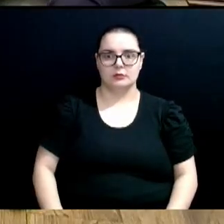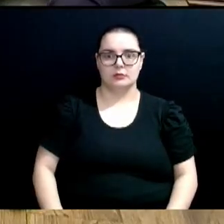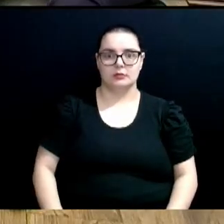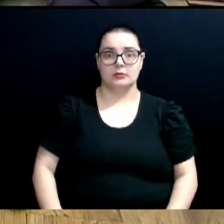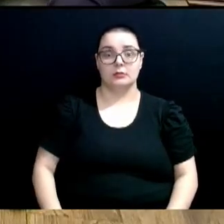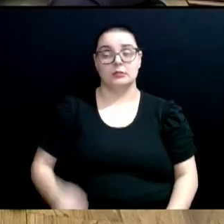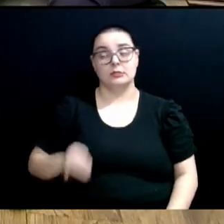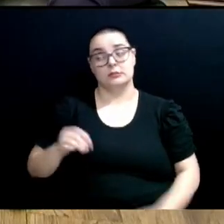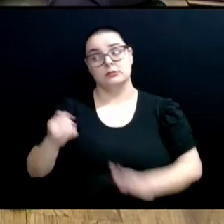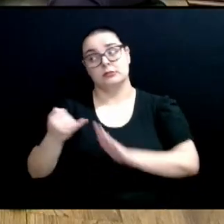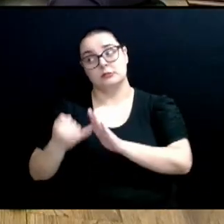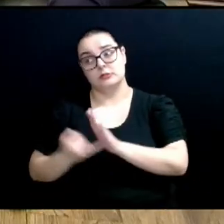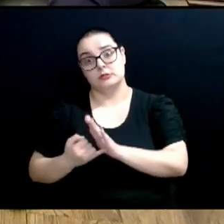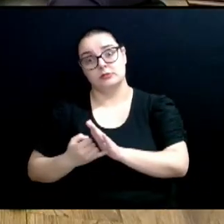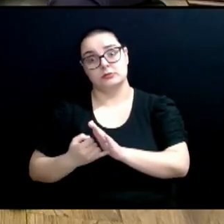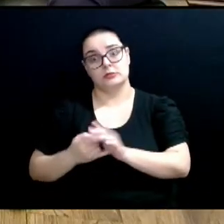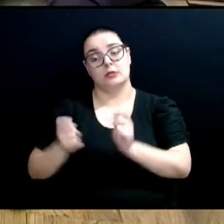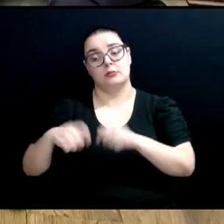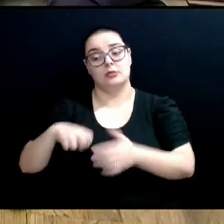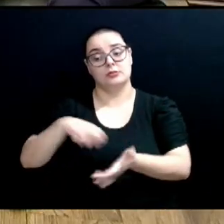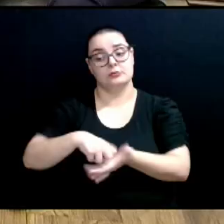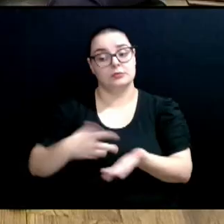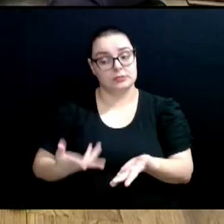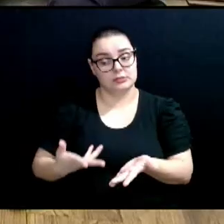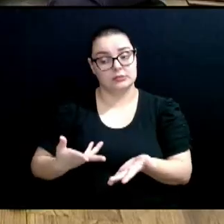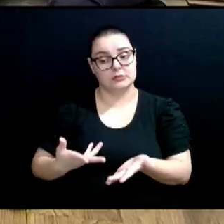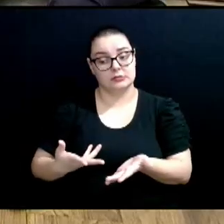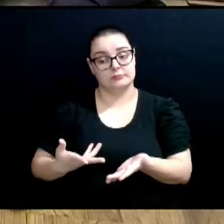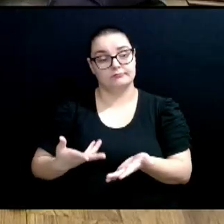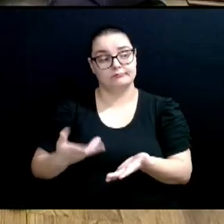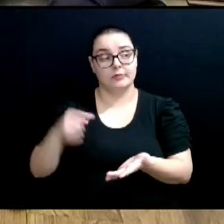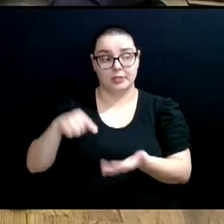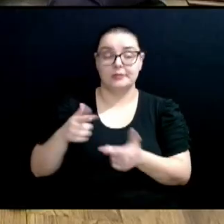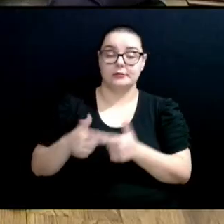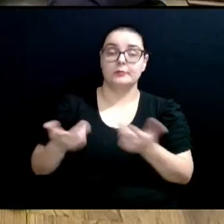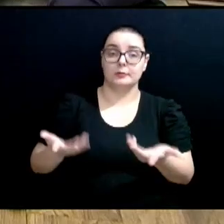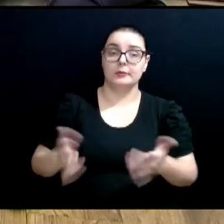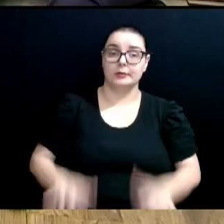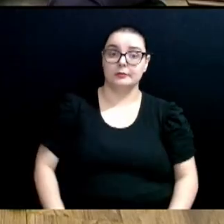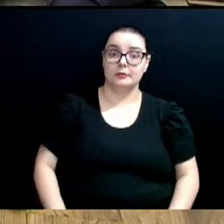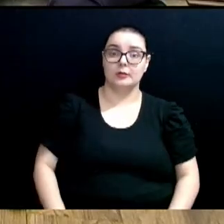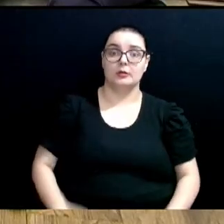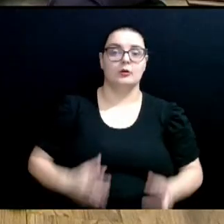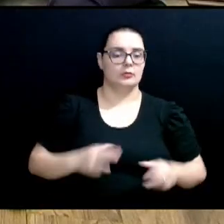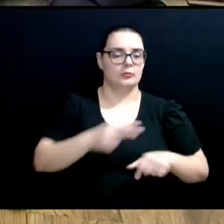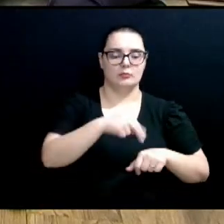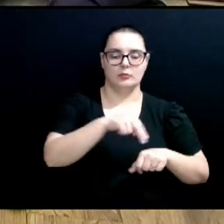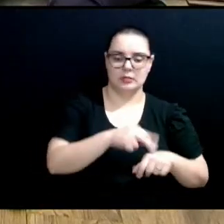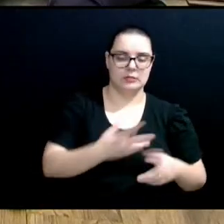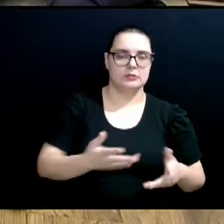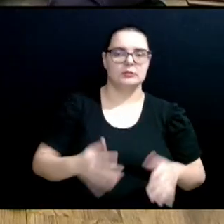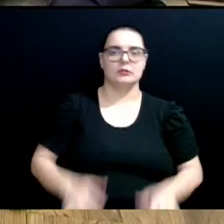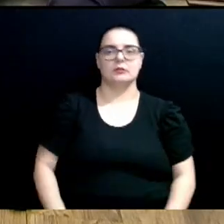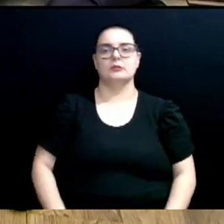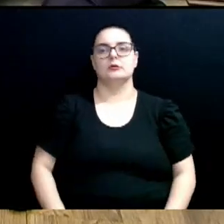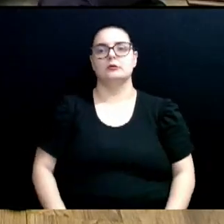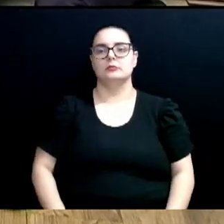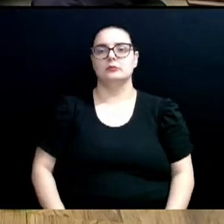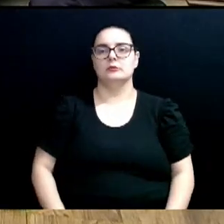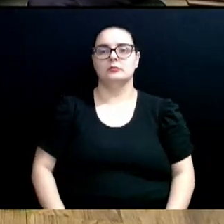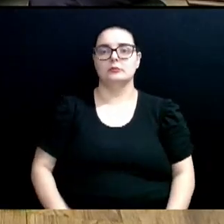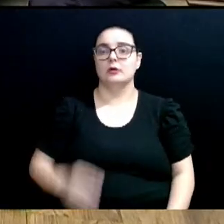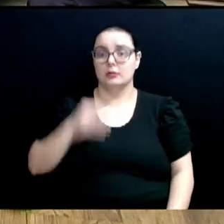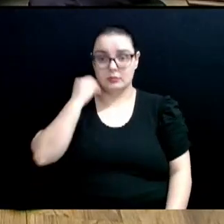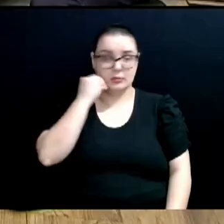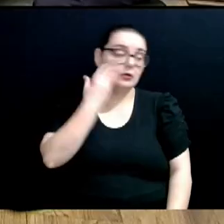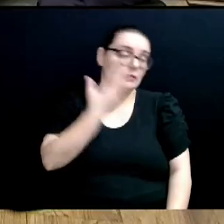punir, né? E se a gente consegue, enquanto nação, enquanto experiência